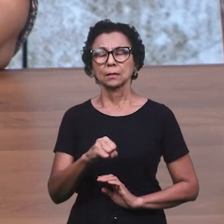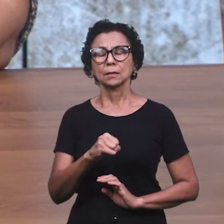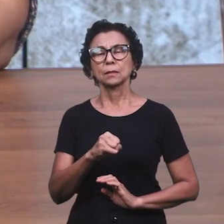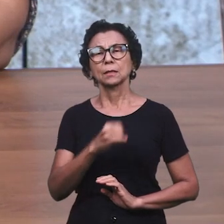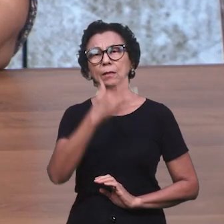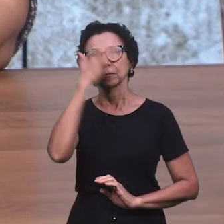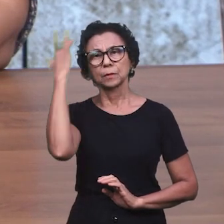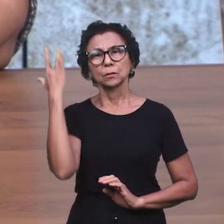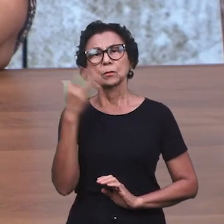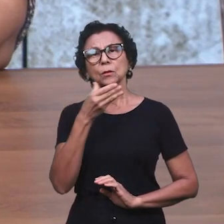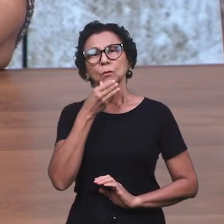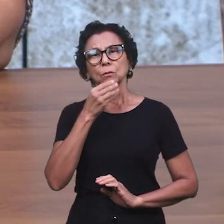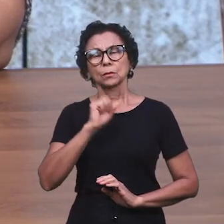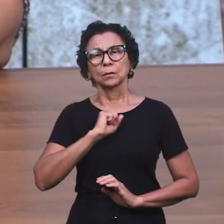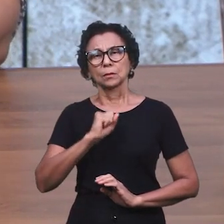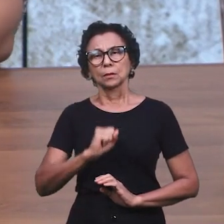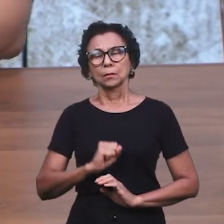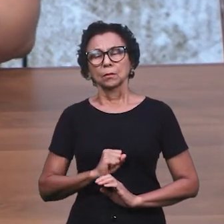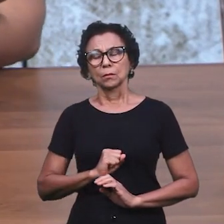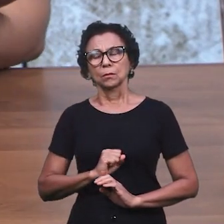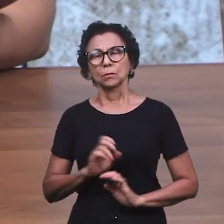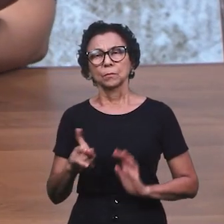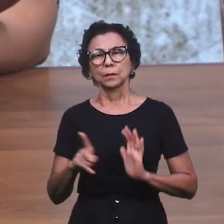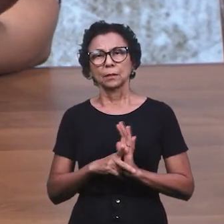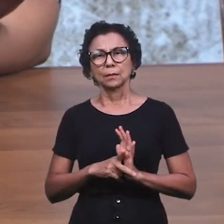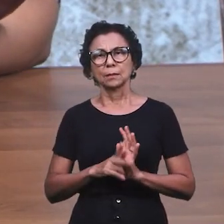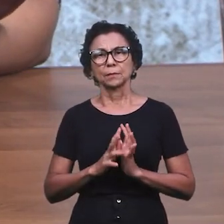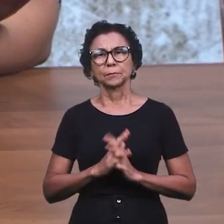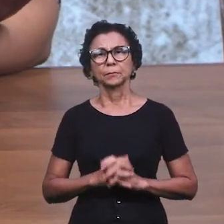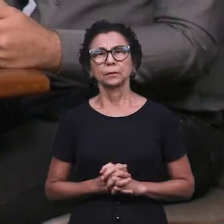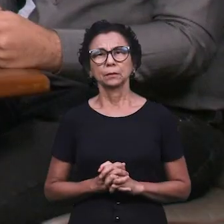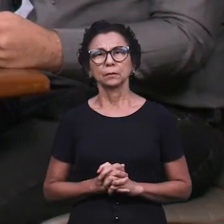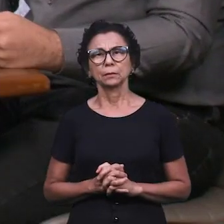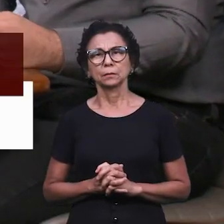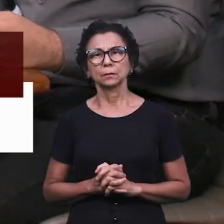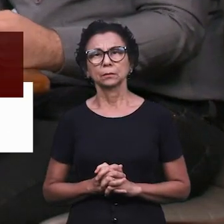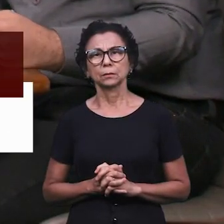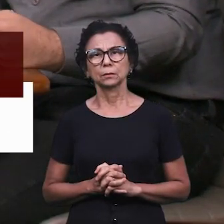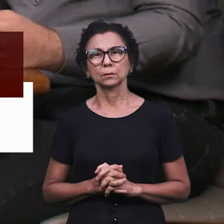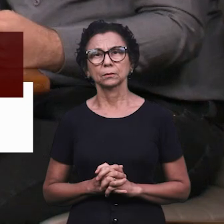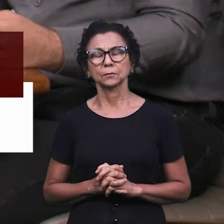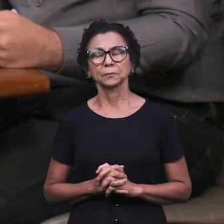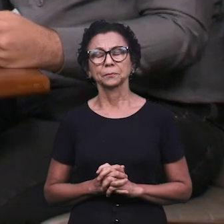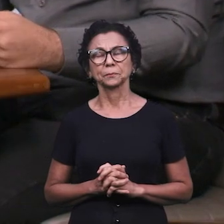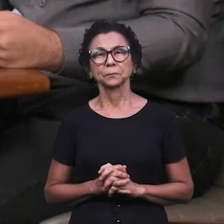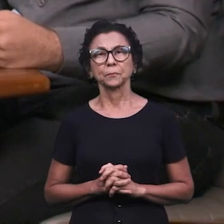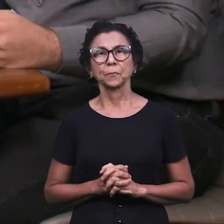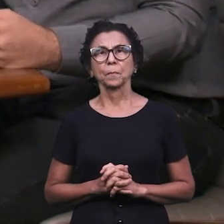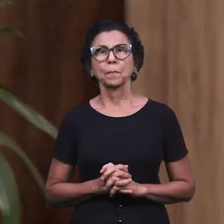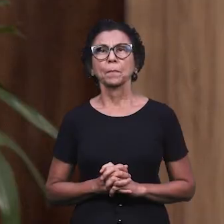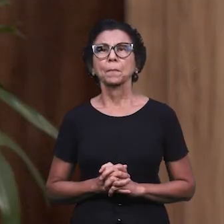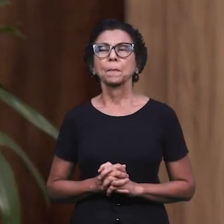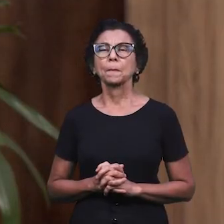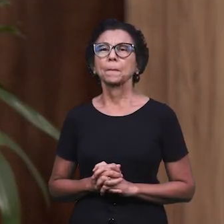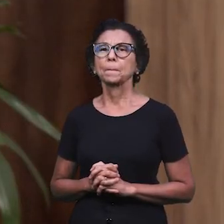sacerdote será seu. Algum comentário, pastor, aqui? O Senhor começa esse